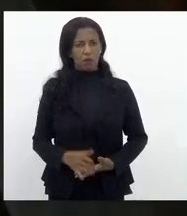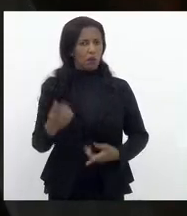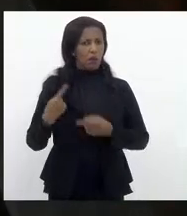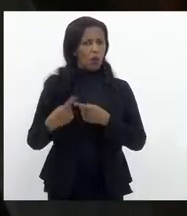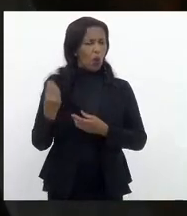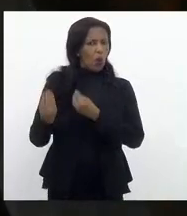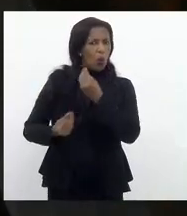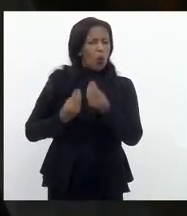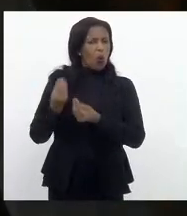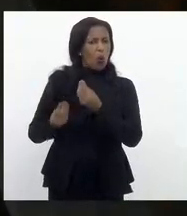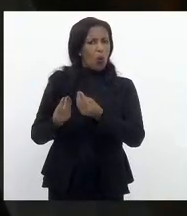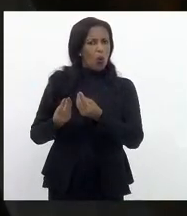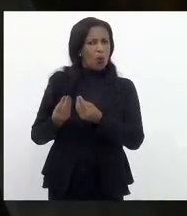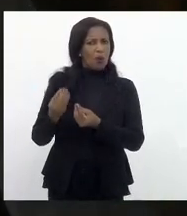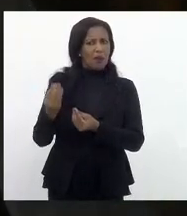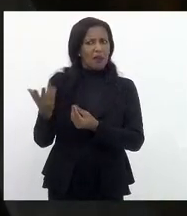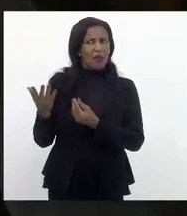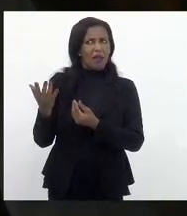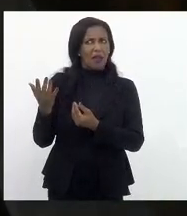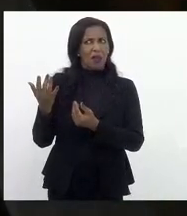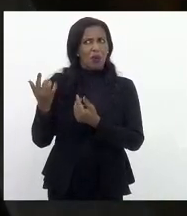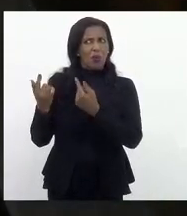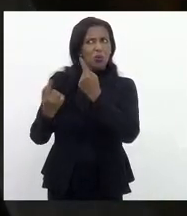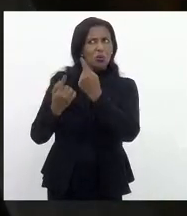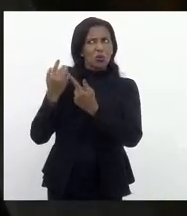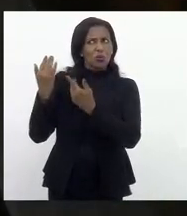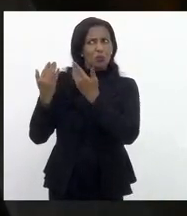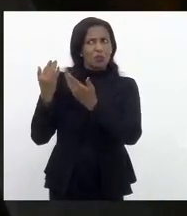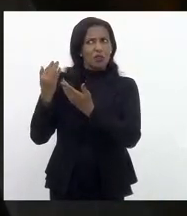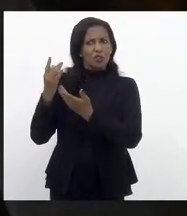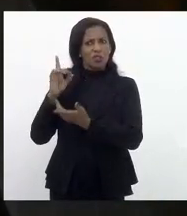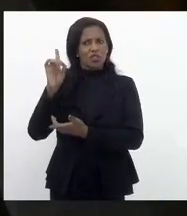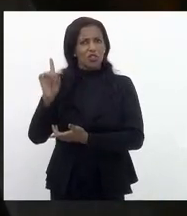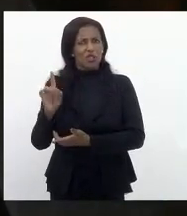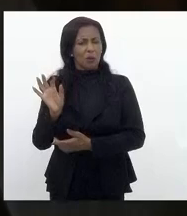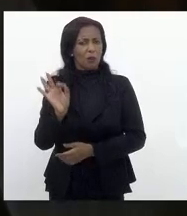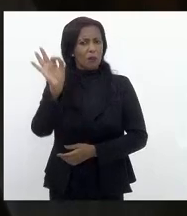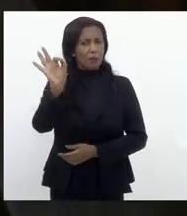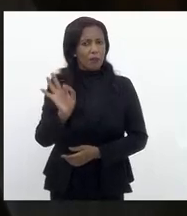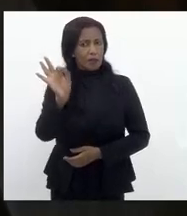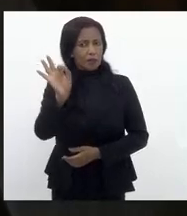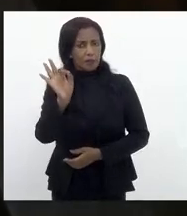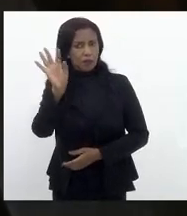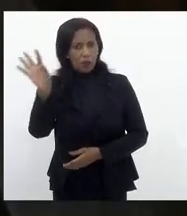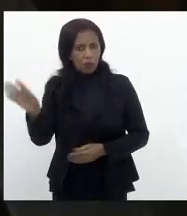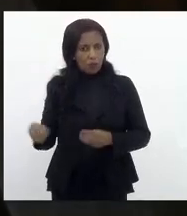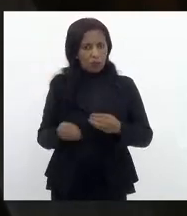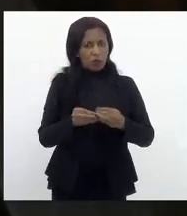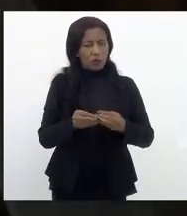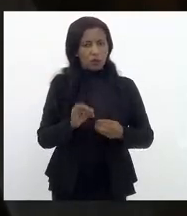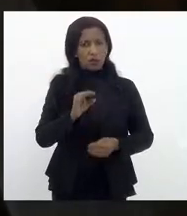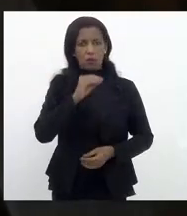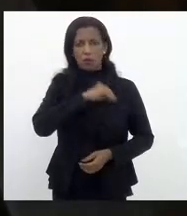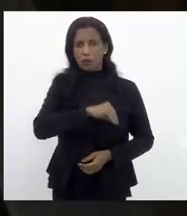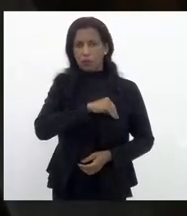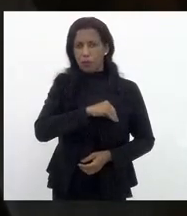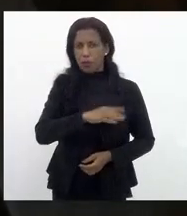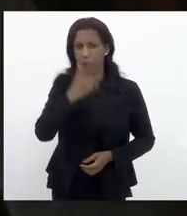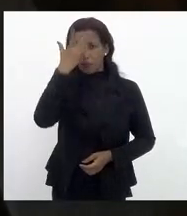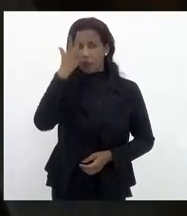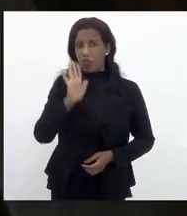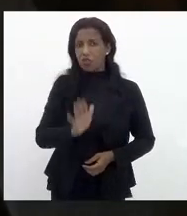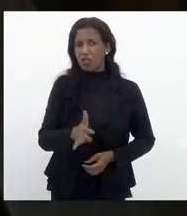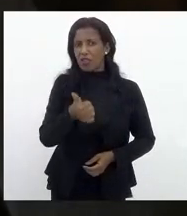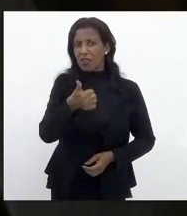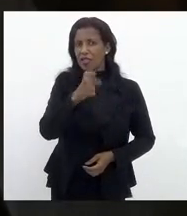como é que a expectativa de dinheiro de direito a um percentual que incide sobre o salário para que já tá